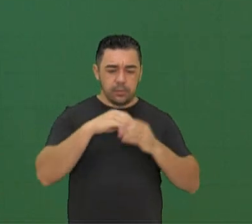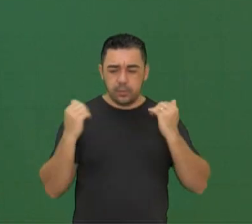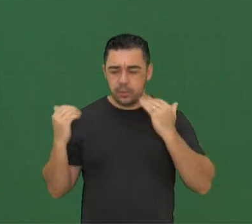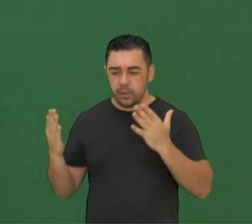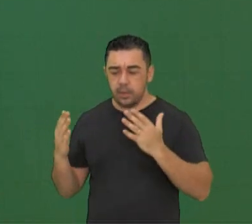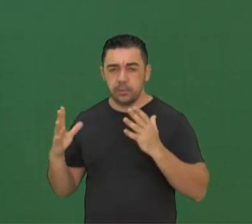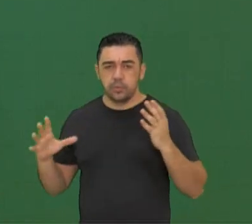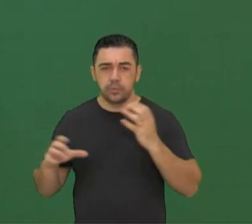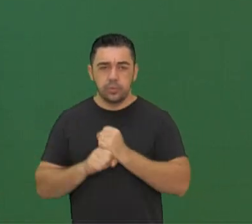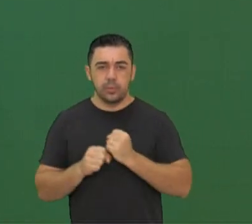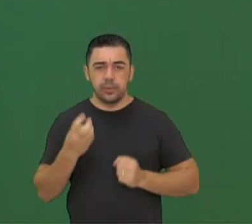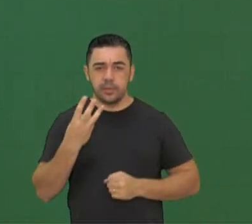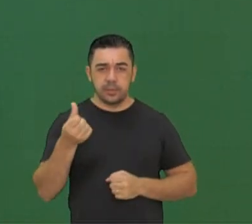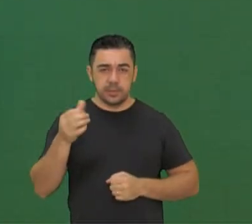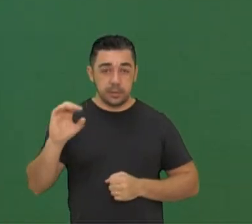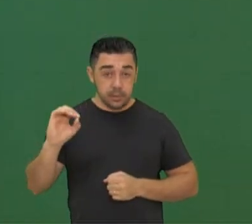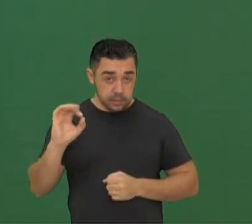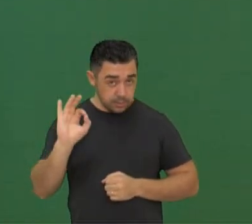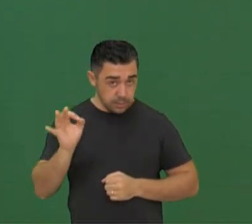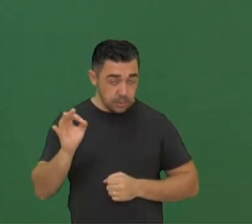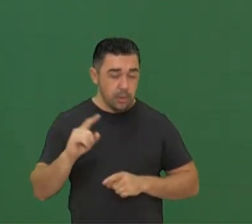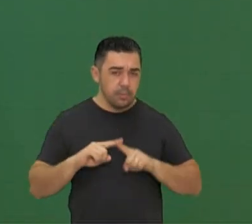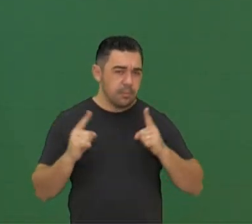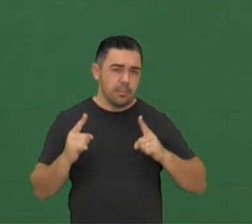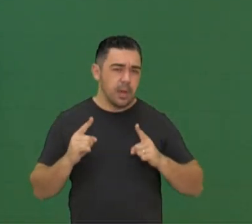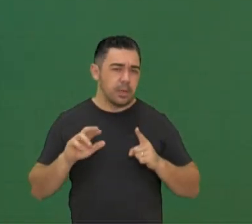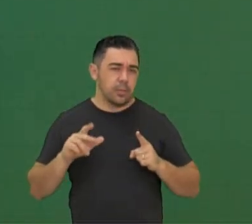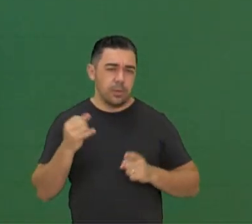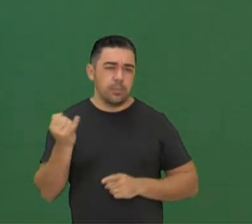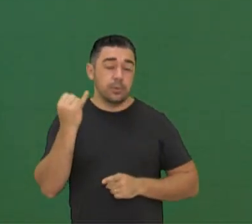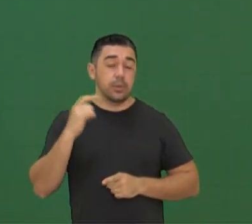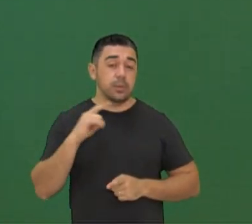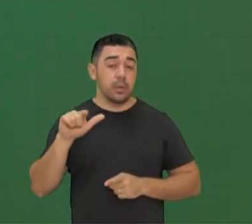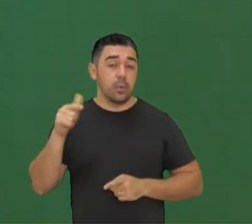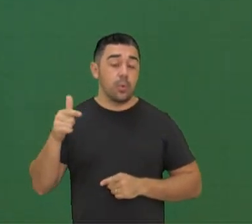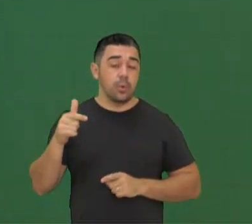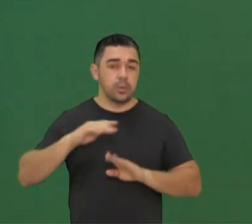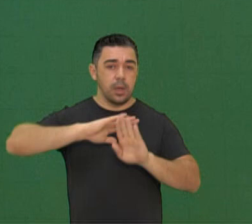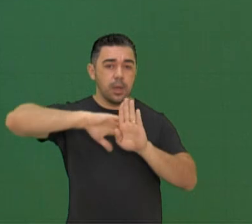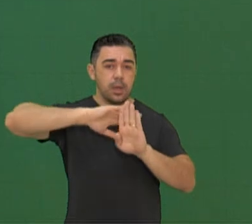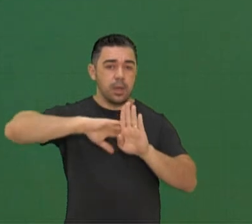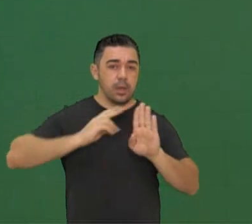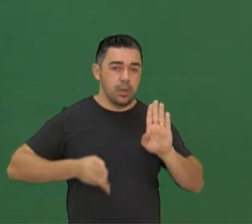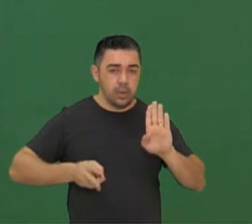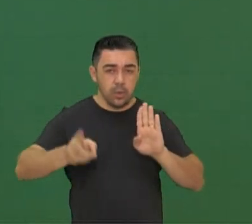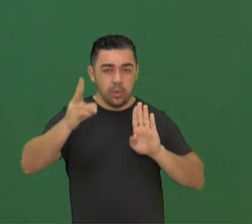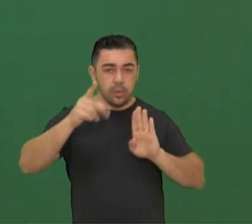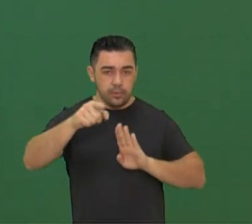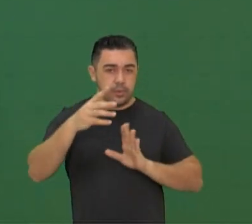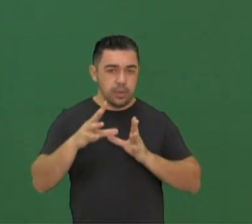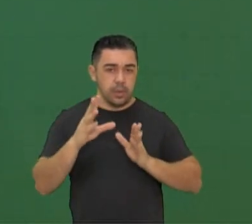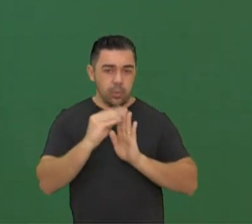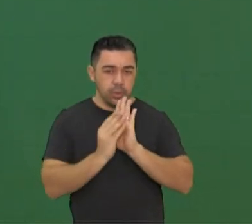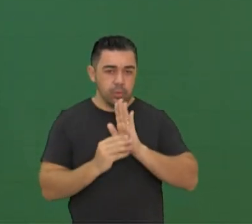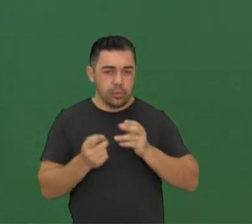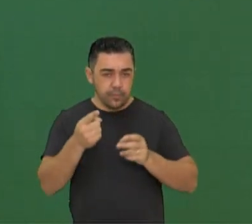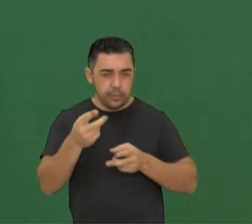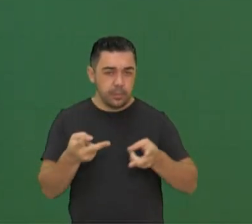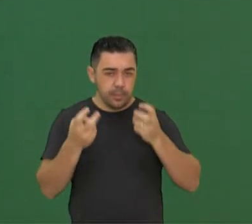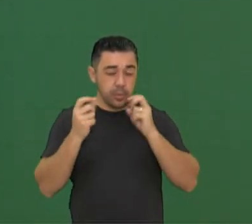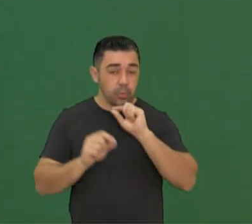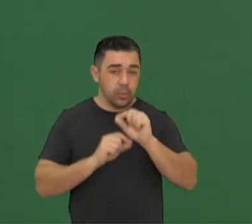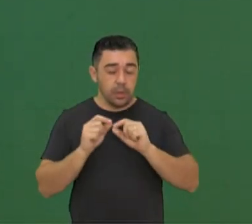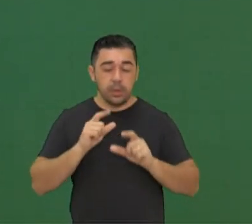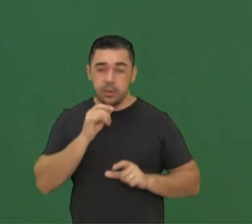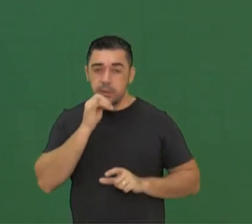soma 360, tudo bem. Mas só que essa informação ela não é tão relevante. Tem outras ideias que na continuidade dos conteúdos vocês vão percebendo que